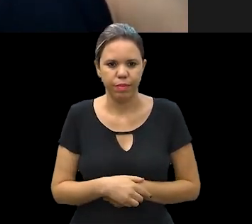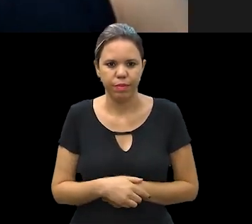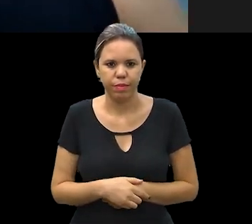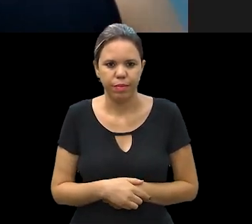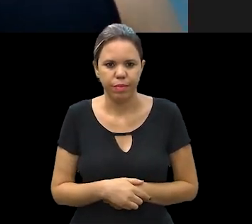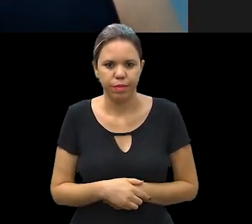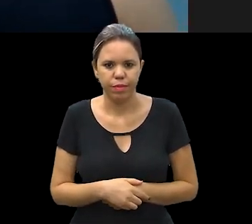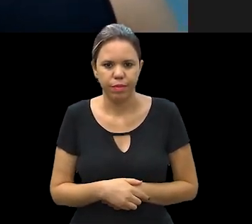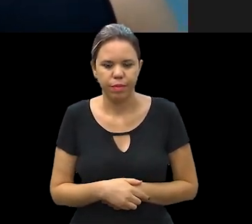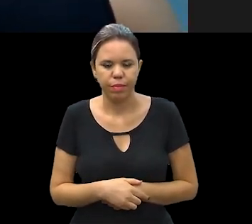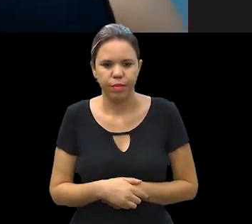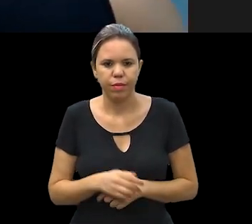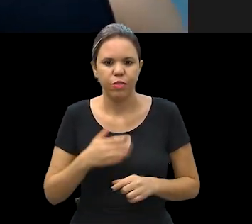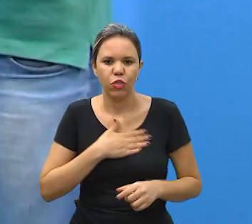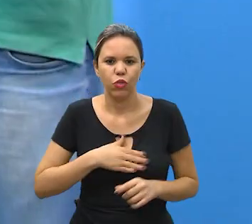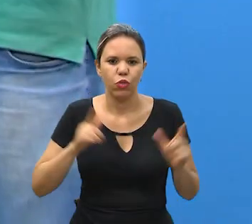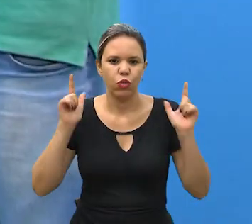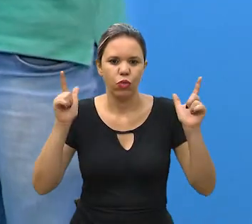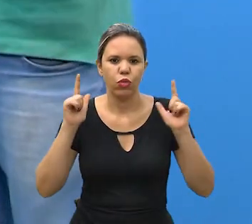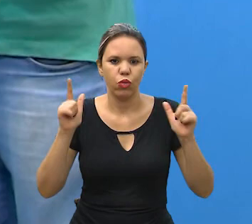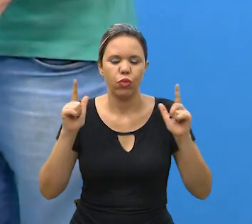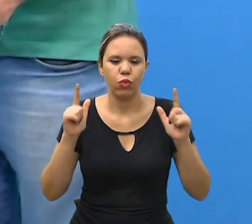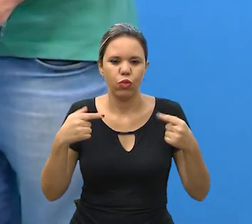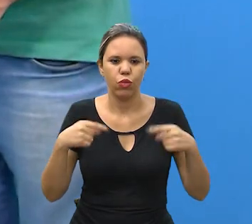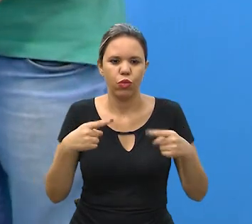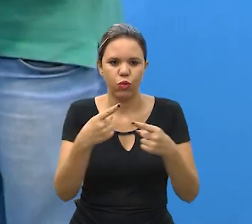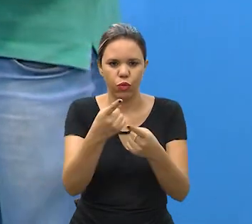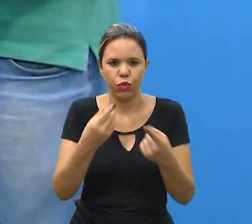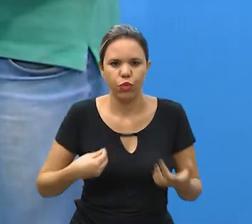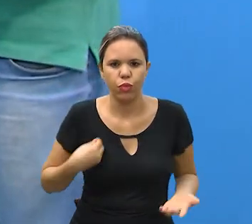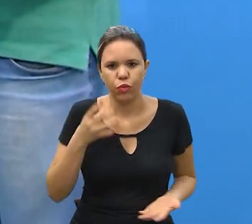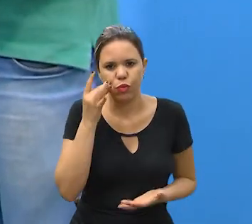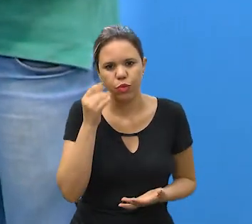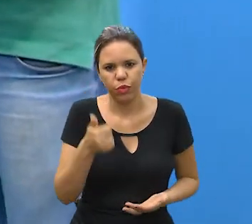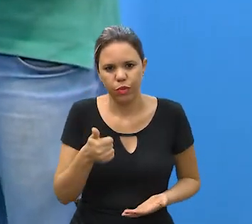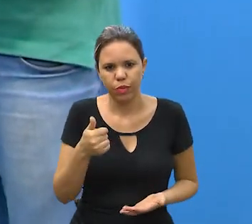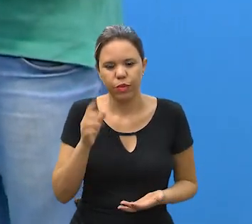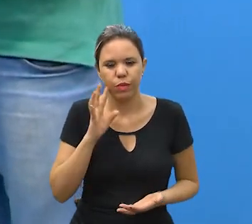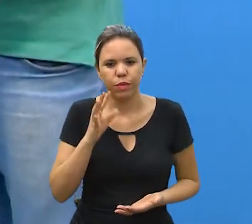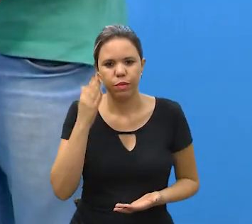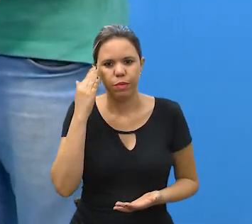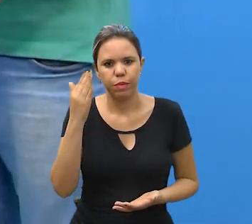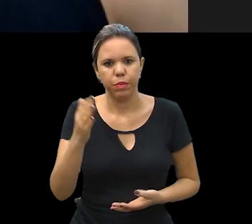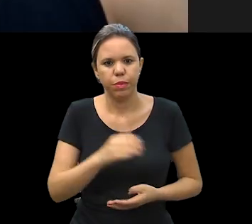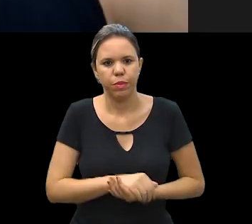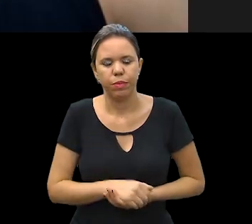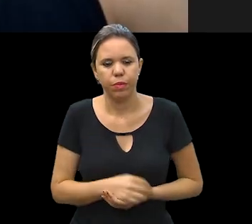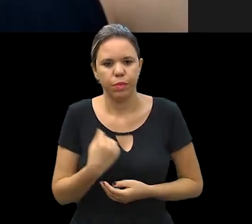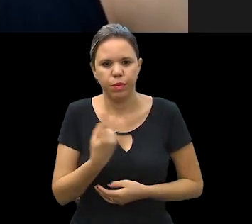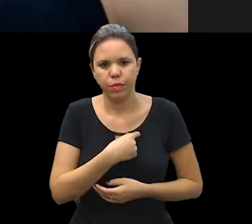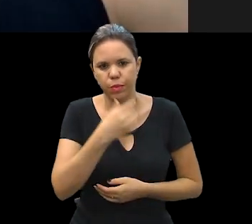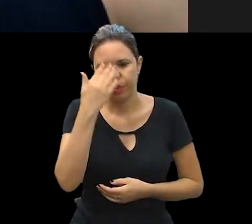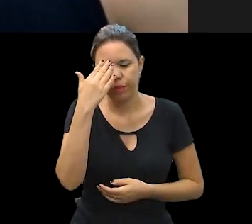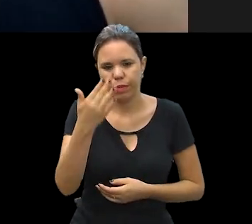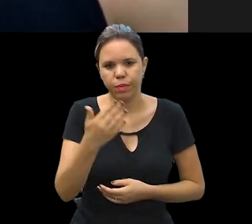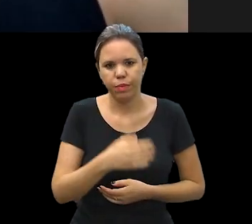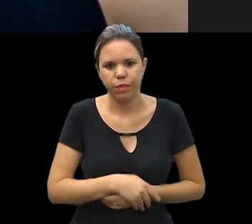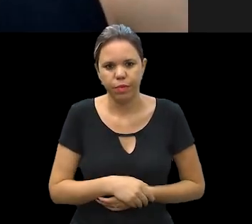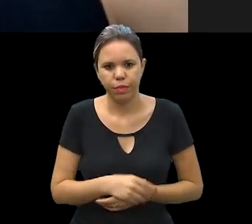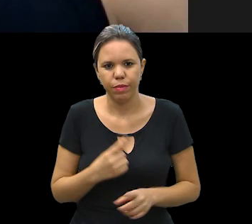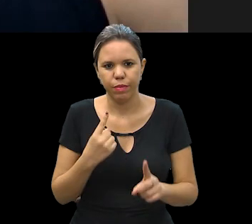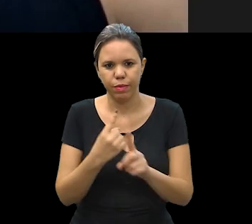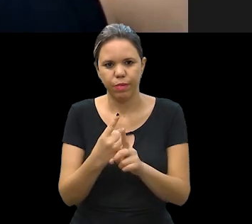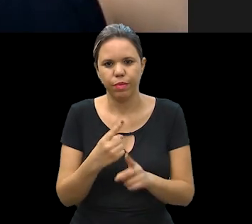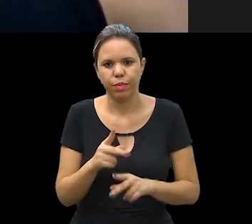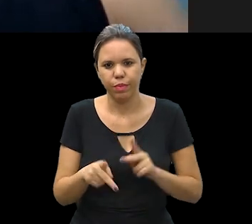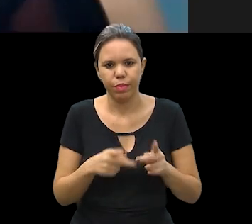para curtir um pouco do som ao vivo de vocês. Legal? Obrigado. A gente que agradece, muito